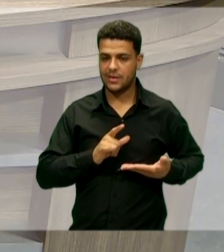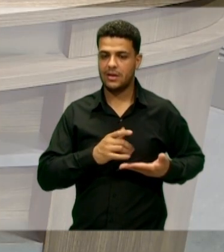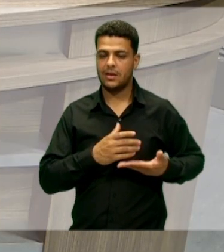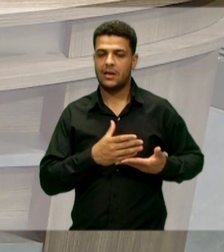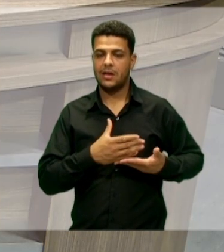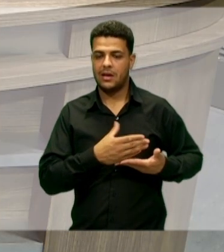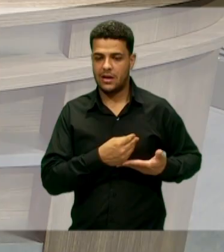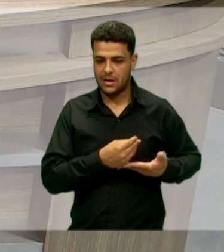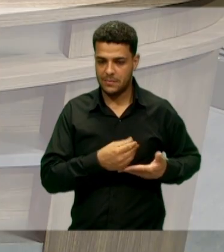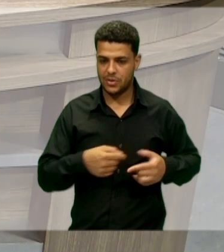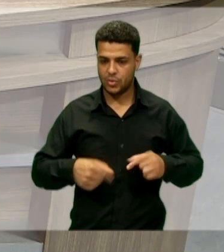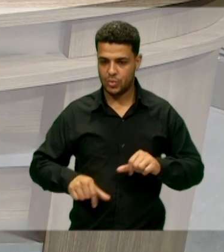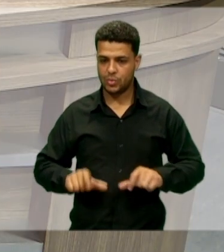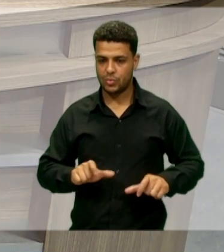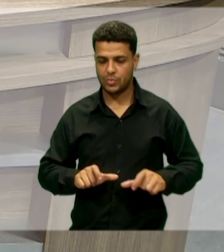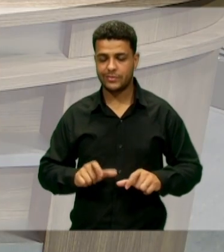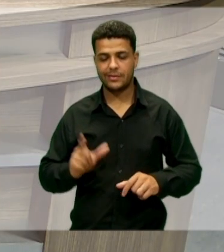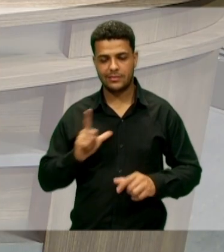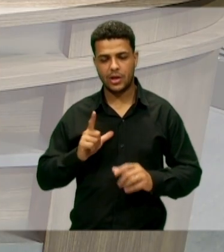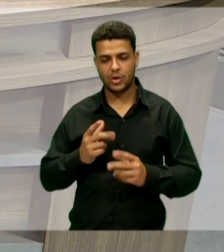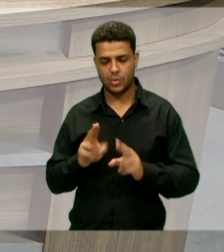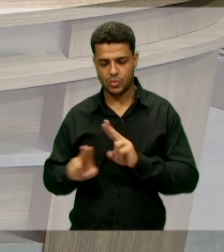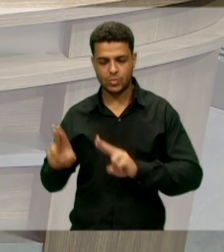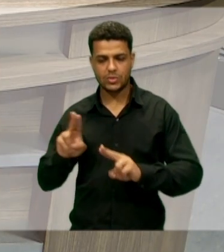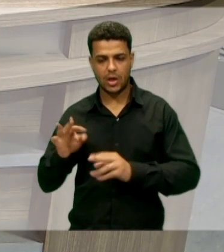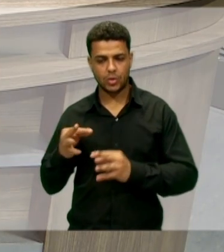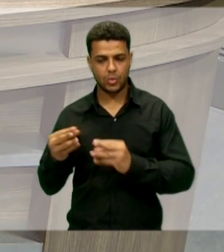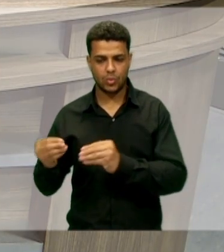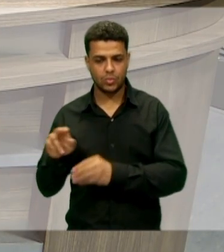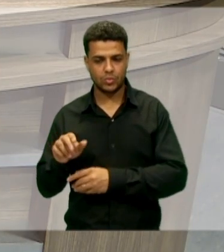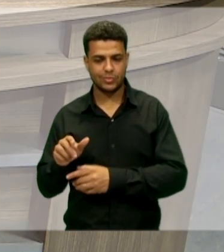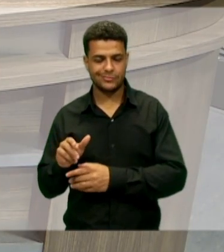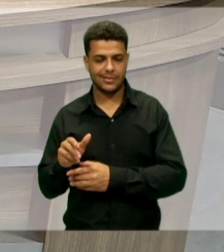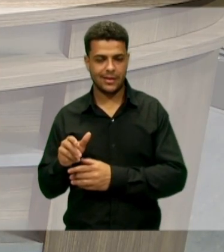Isso mesmo. Então, a gente tem que tentar usar todas as armas que a gente tem, né?